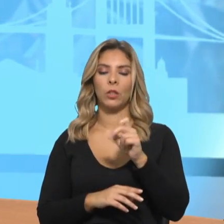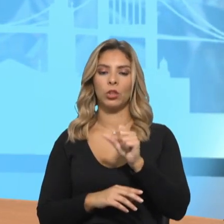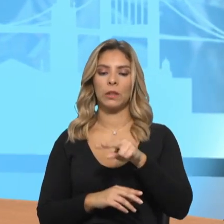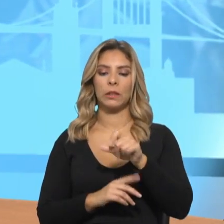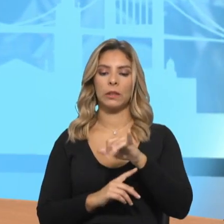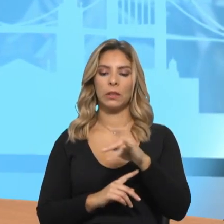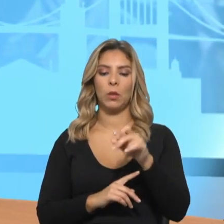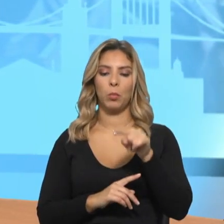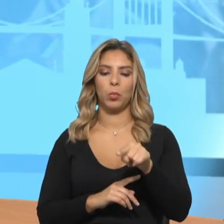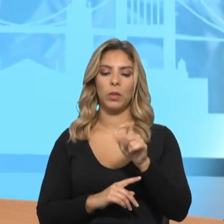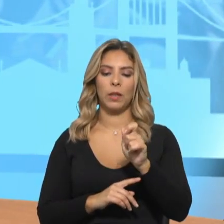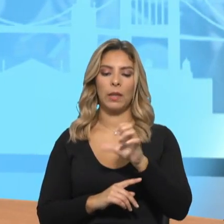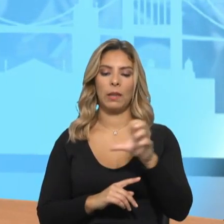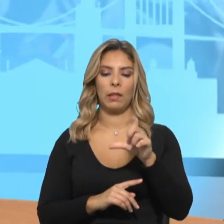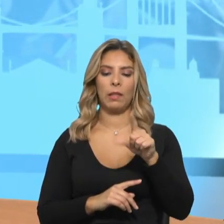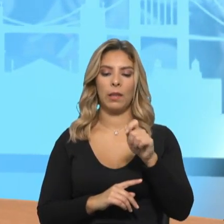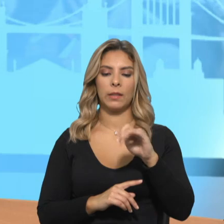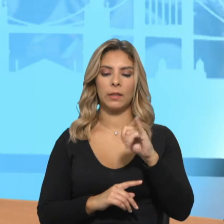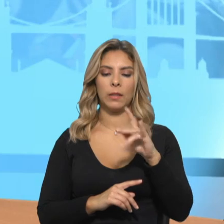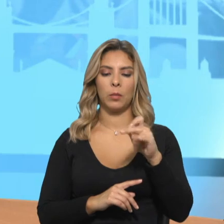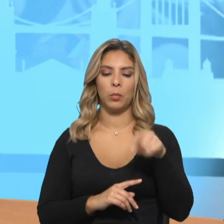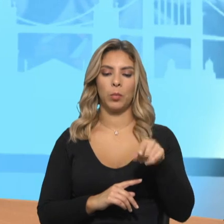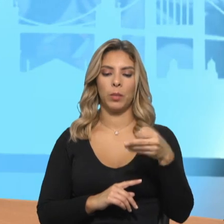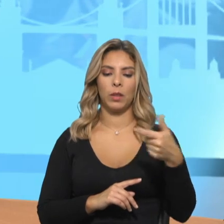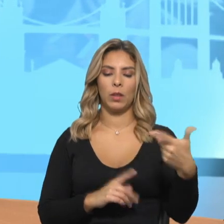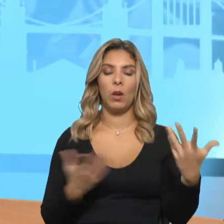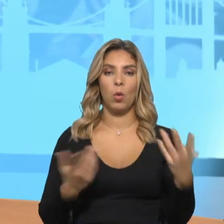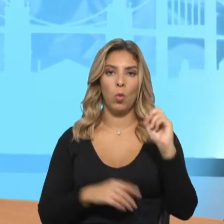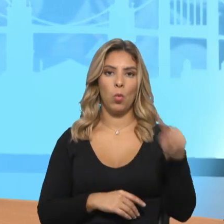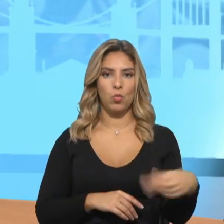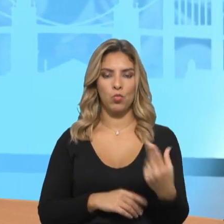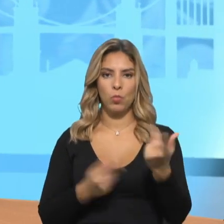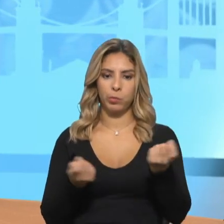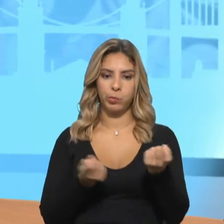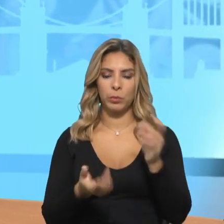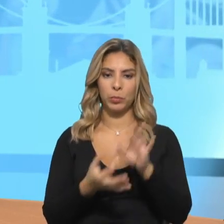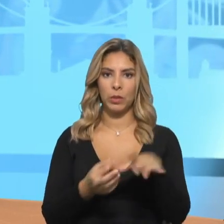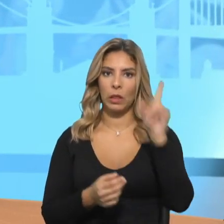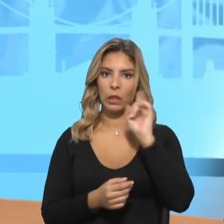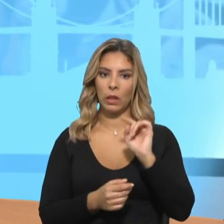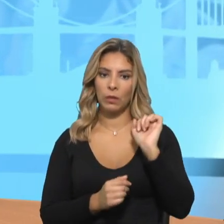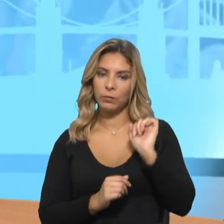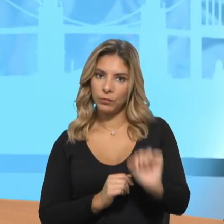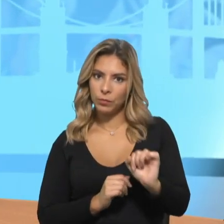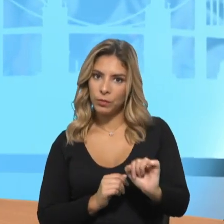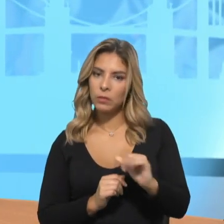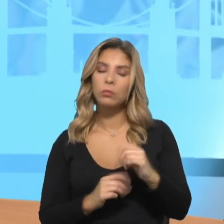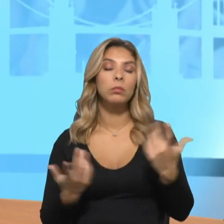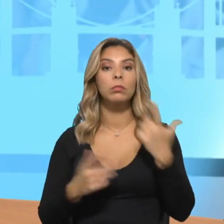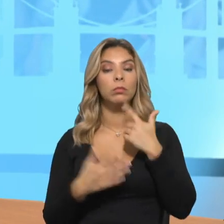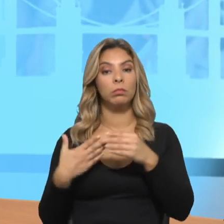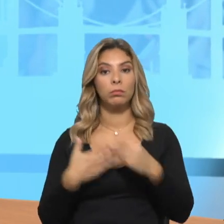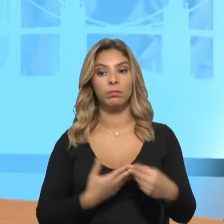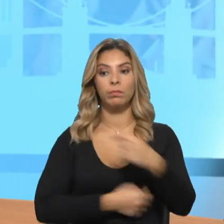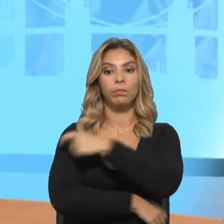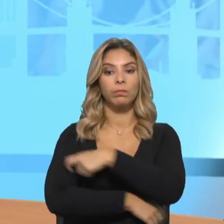agência.eclesia.pt. Agora olhamos a ONU, a Organização das Nações Unidas, que hoje tem o seu dia. O que representa ainda esta organização e o